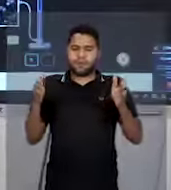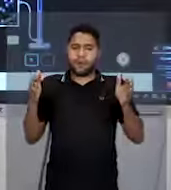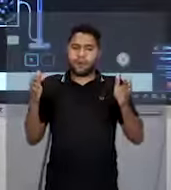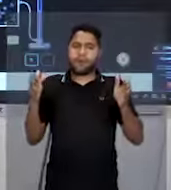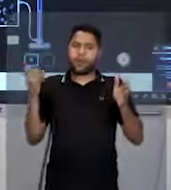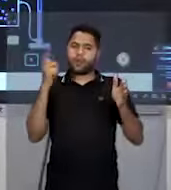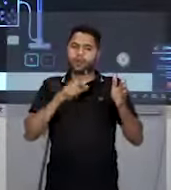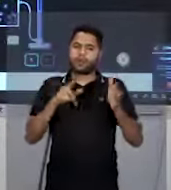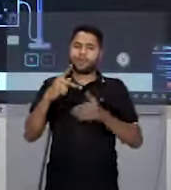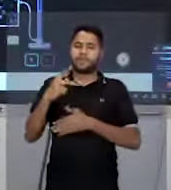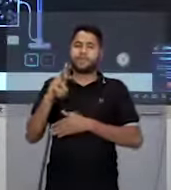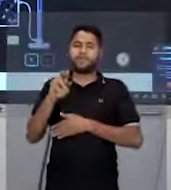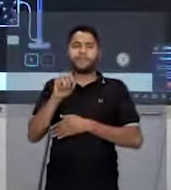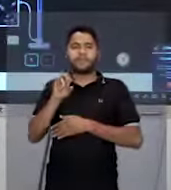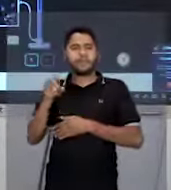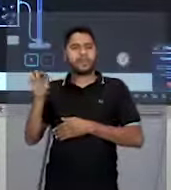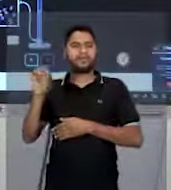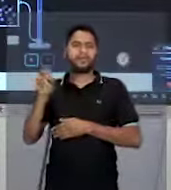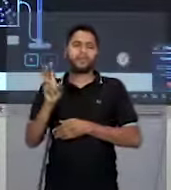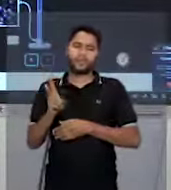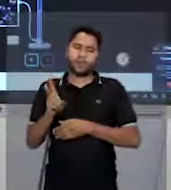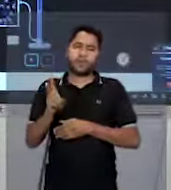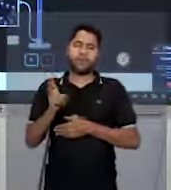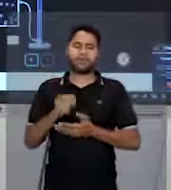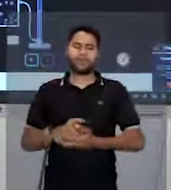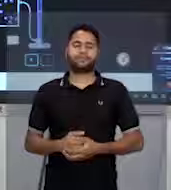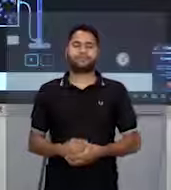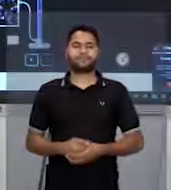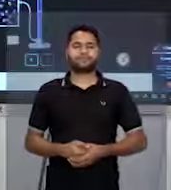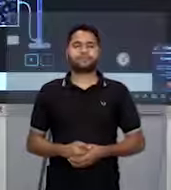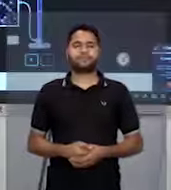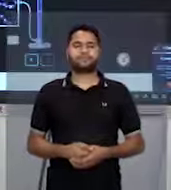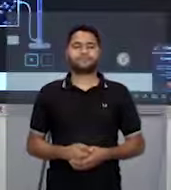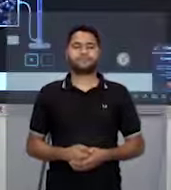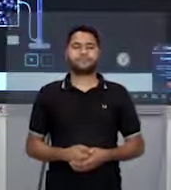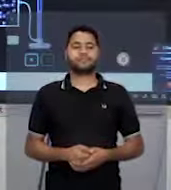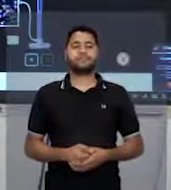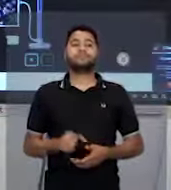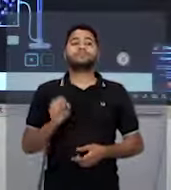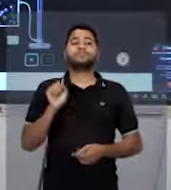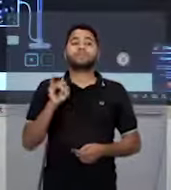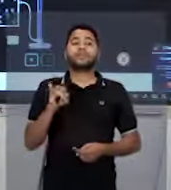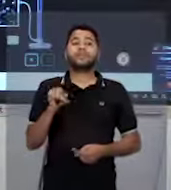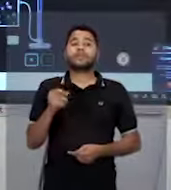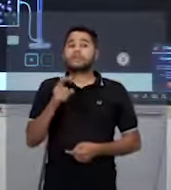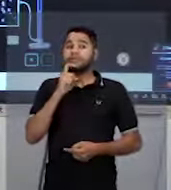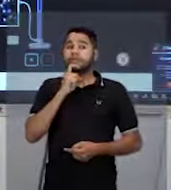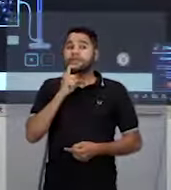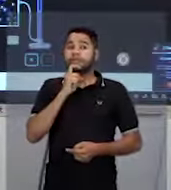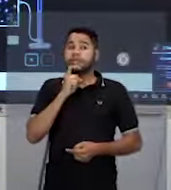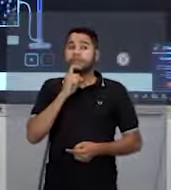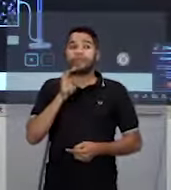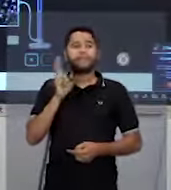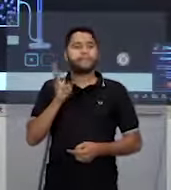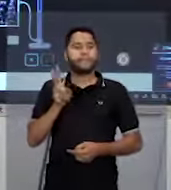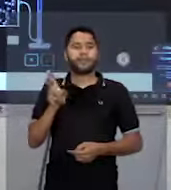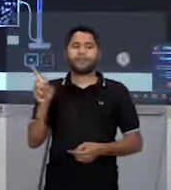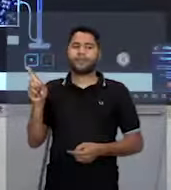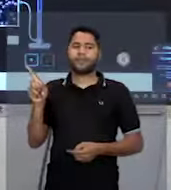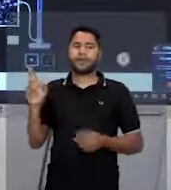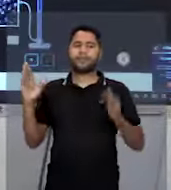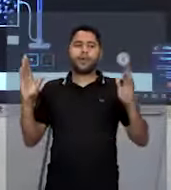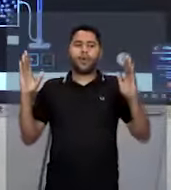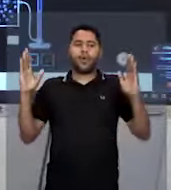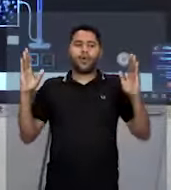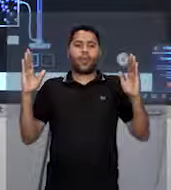do volume que aumentou. Então, você mantém essa pressão constante. Se você resfriar, você vai ter a mesma coisa, só